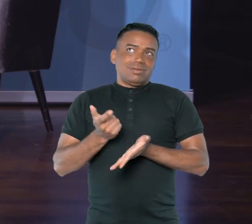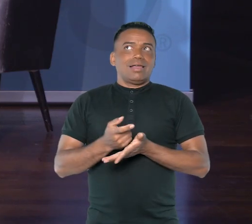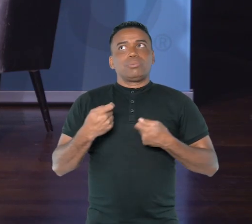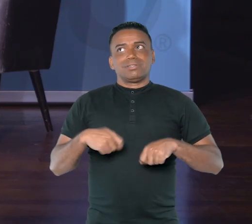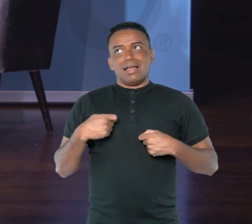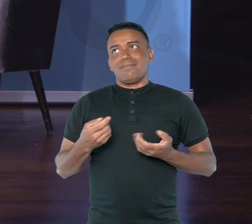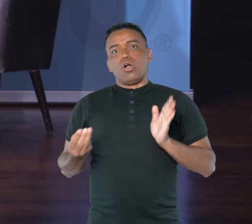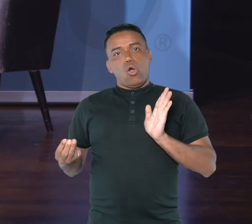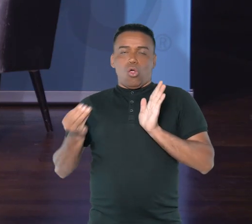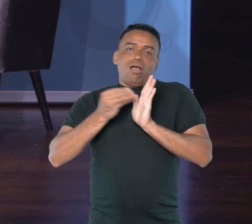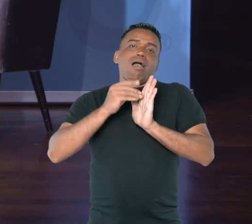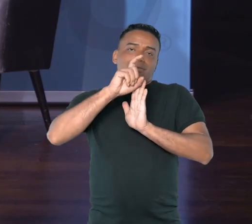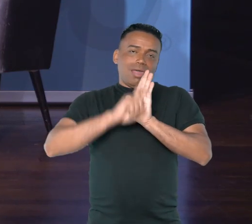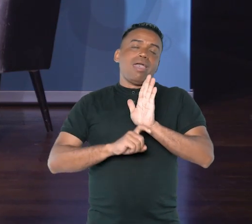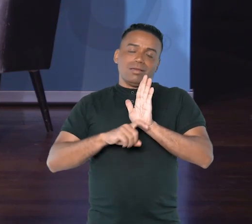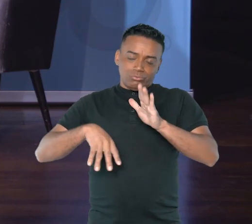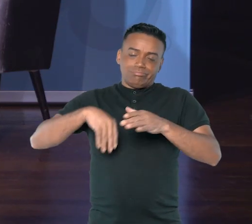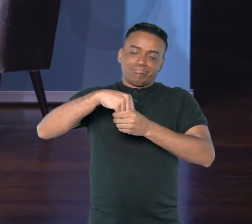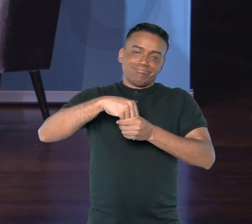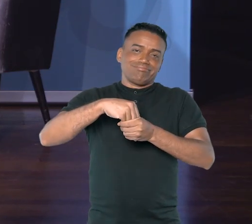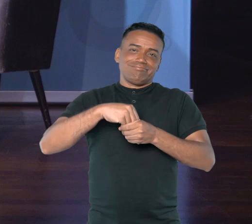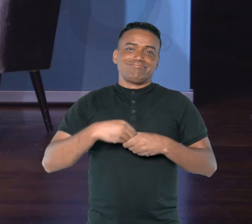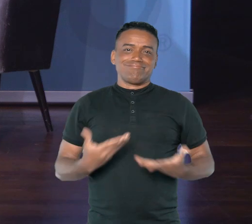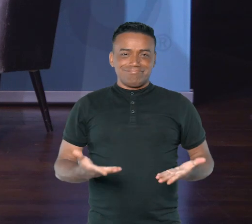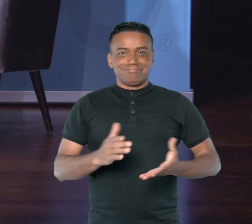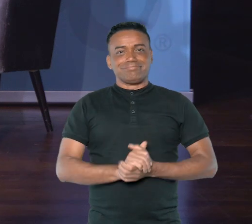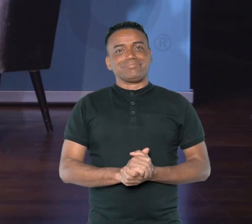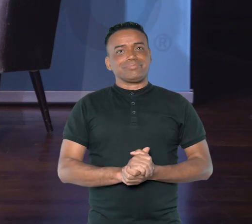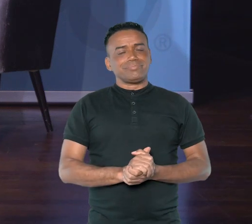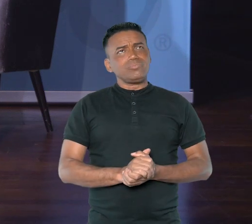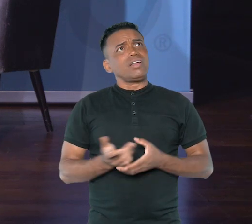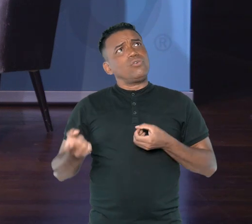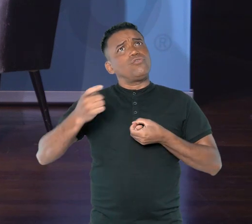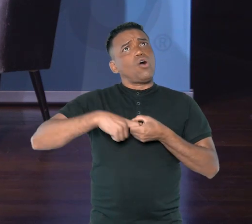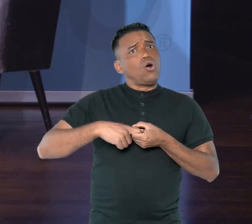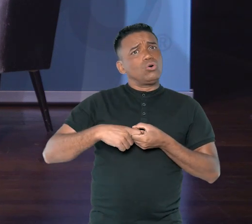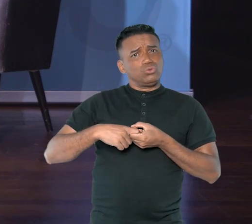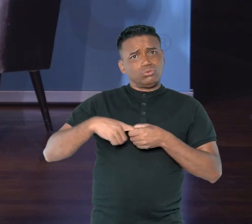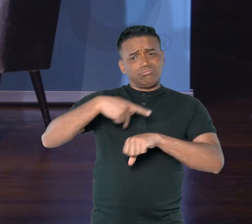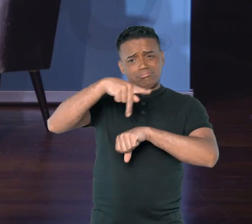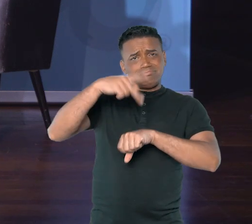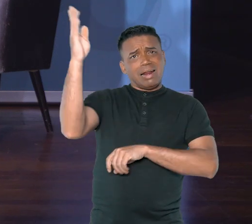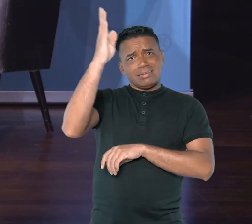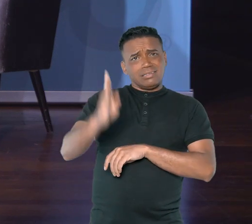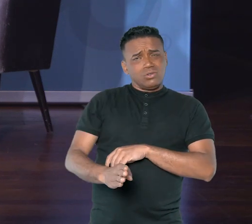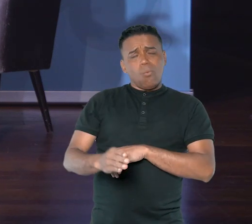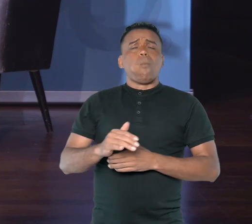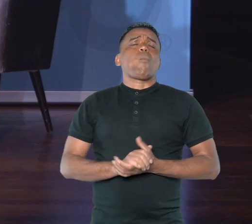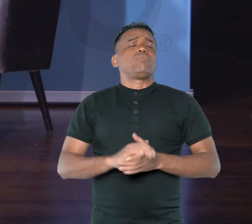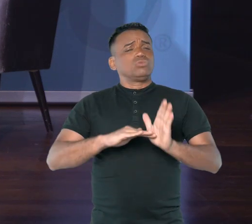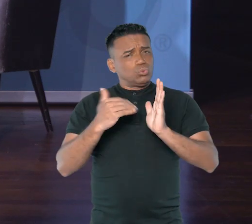razão, ele precisava estar lá, como está, né? Aí eu volto para o Brasil. Todo mundo